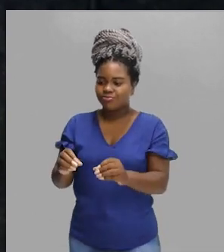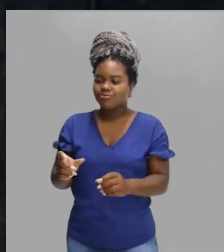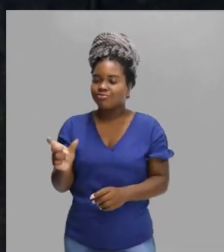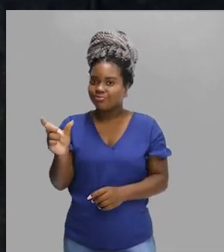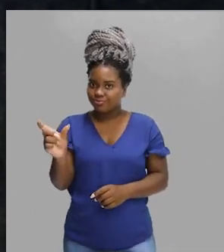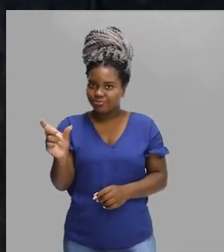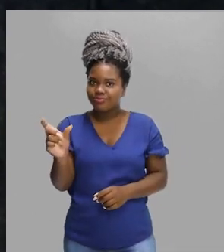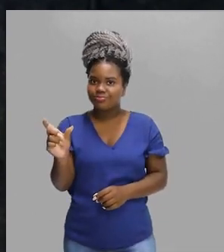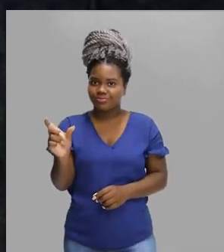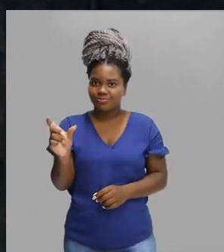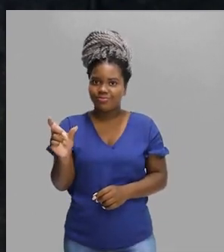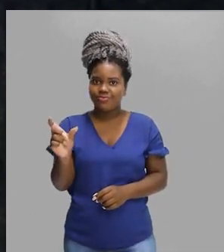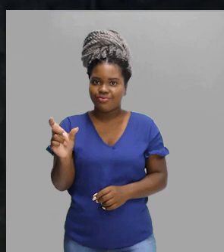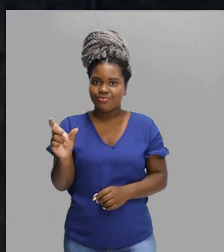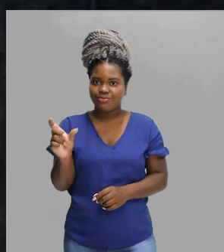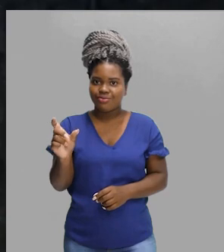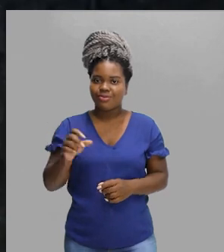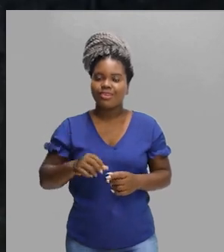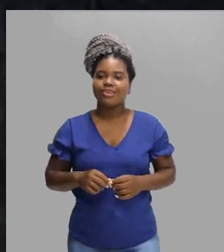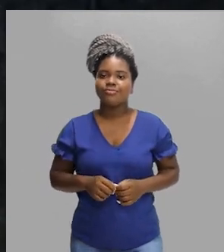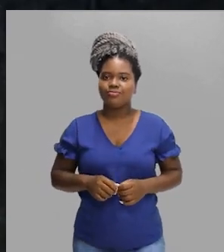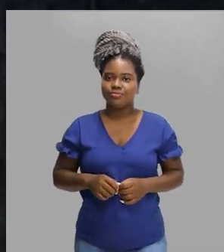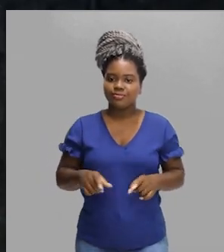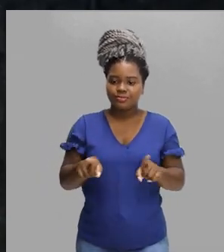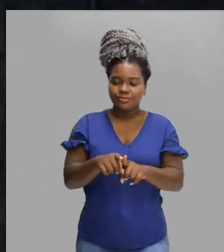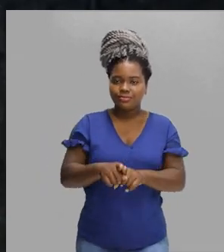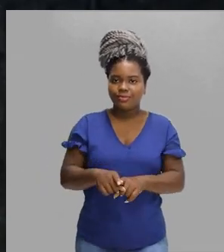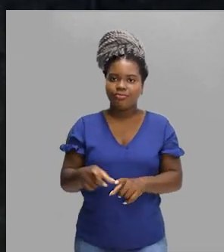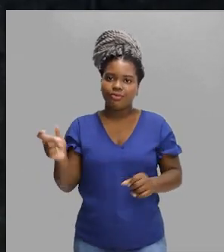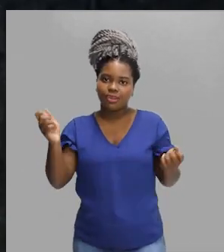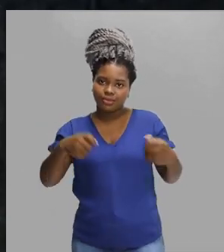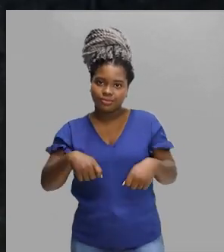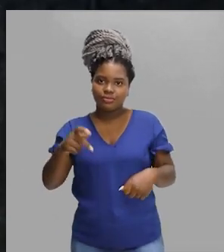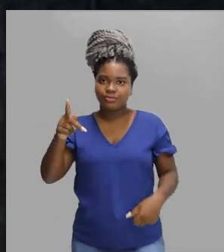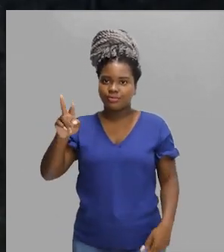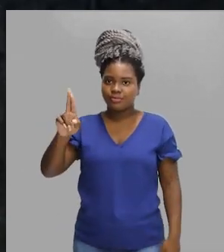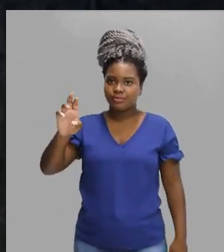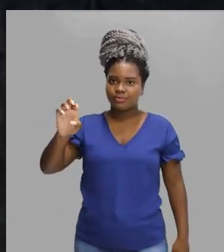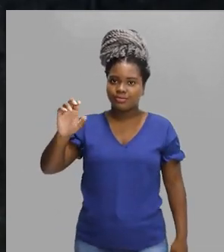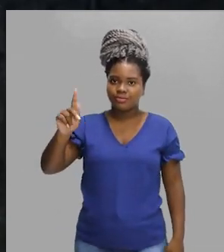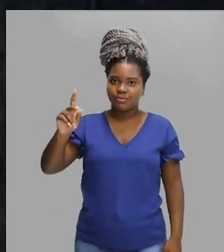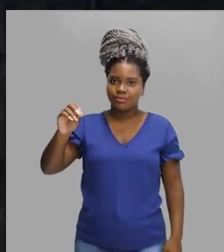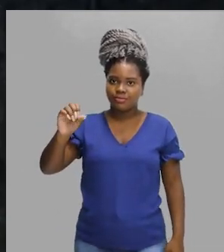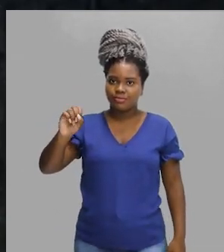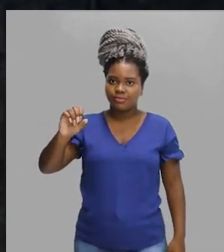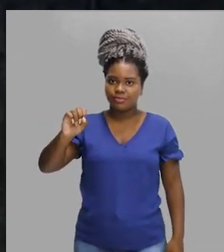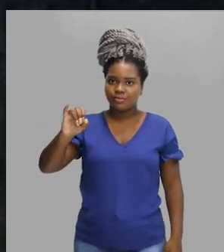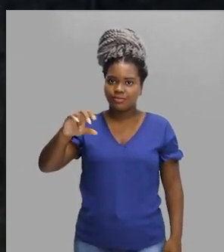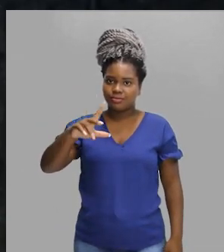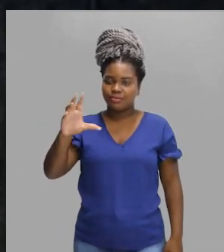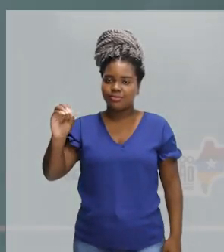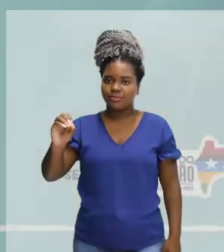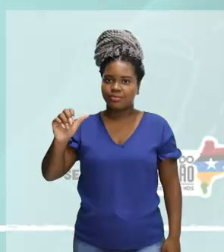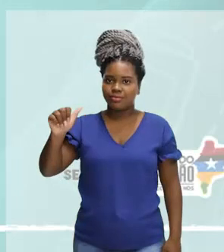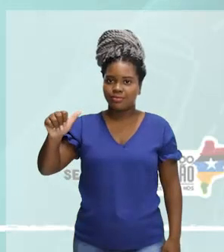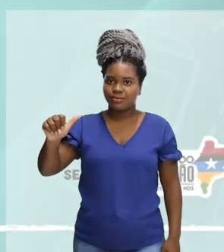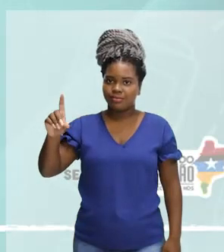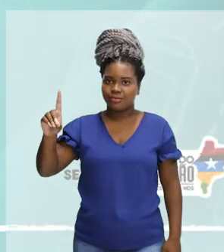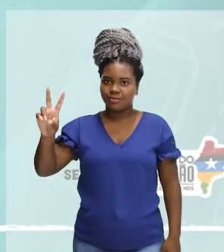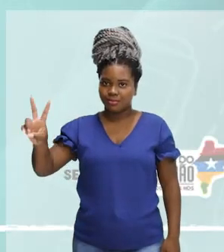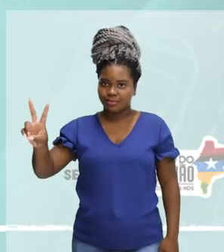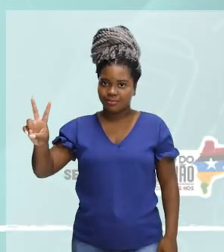também isso inclui antes da preposição de advérbios como muy e sumamente. Vamos ver